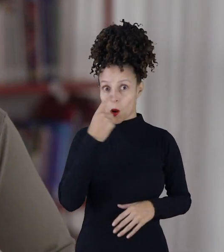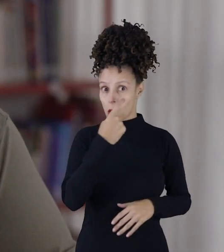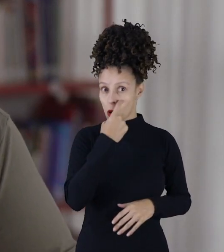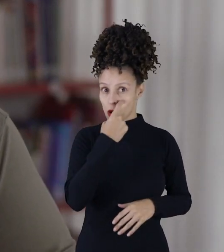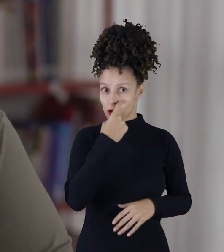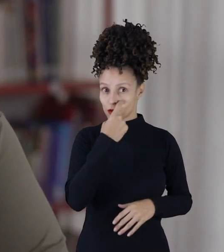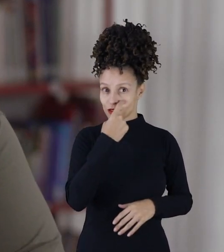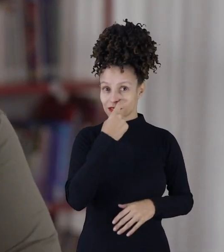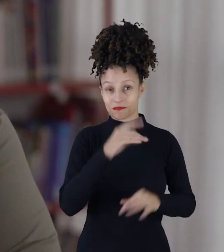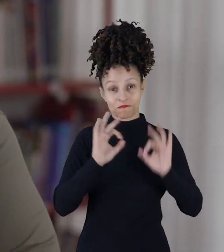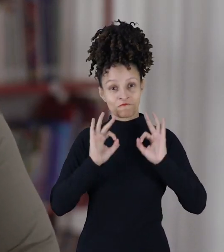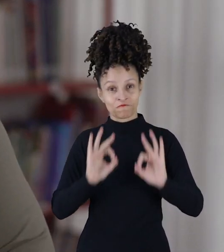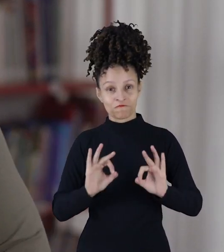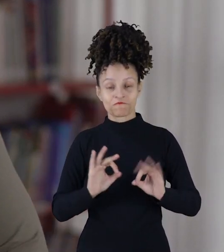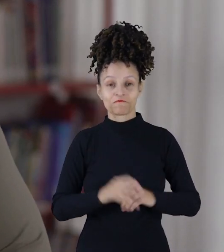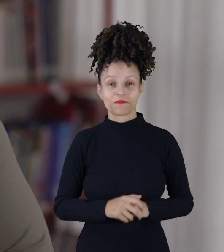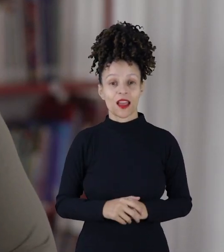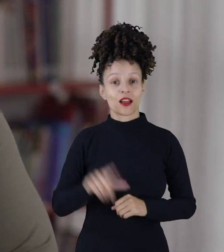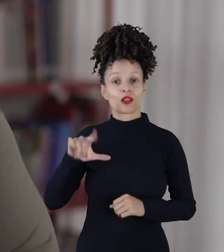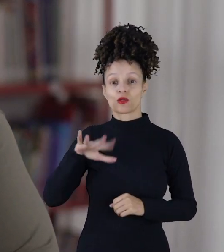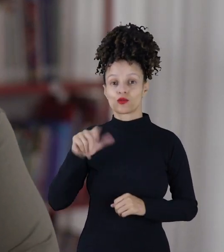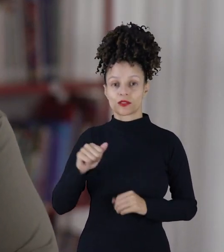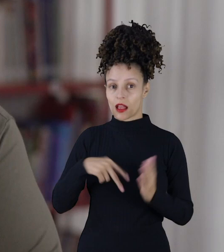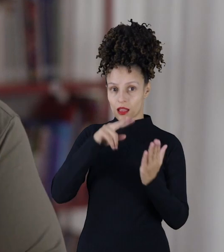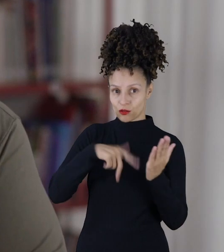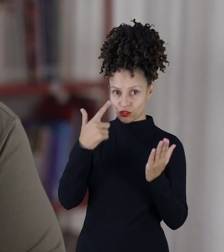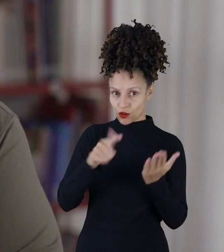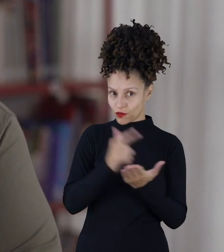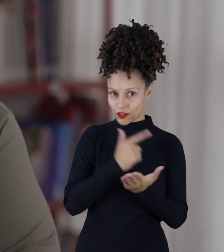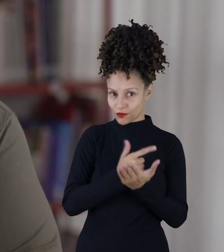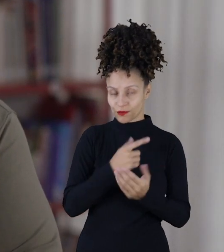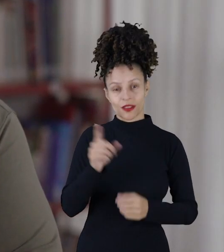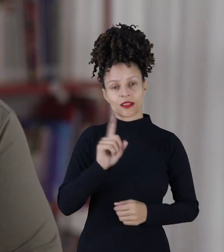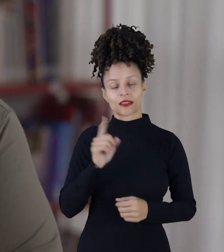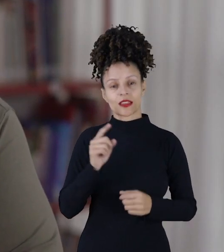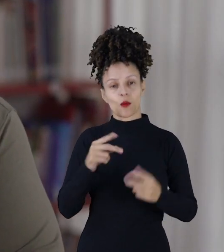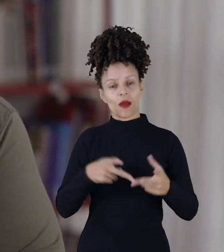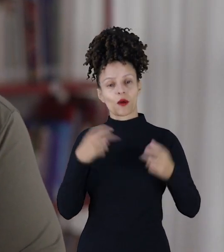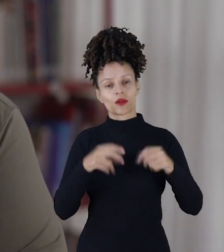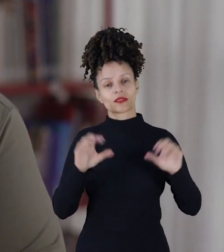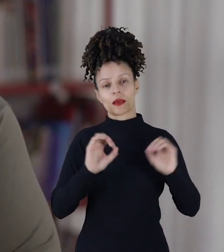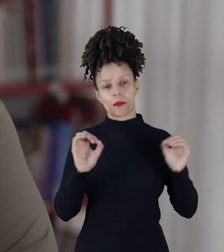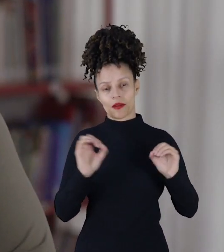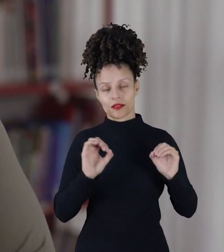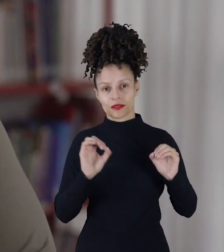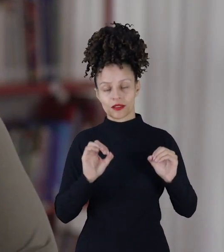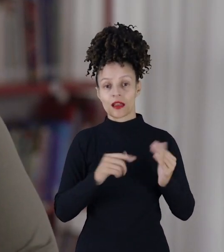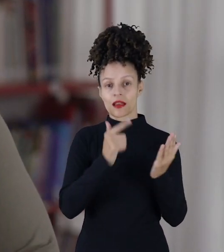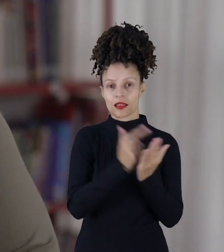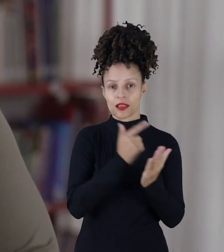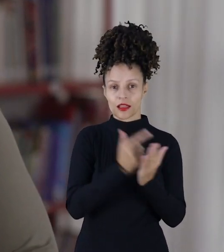com seus olhos na infância. Lúcia não tornou a ler aquele livro. Não reconheceria